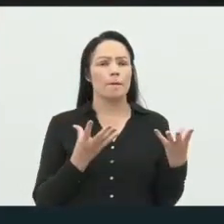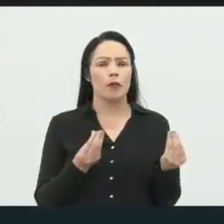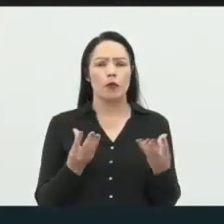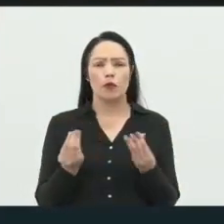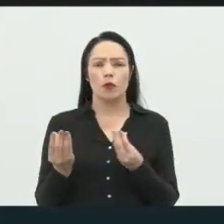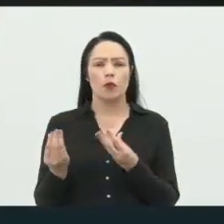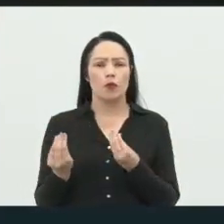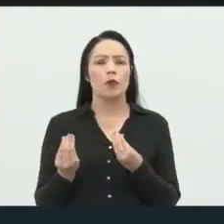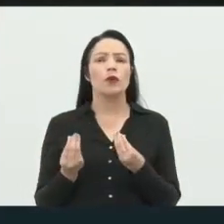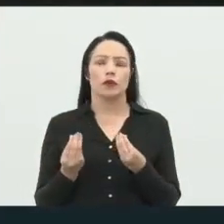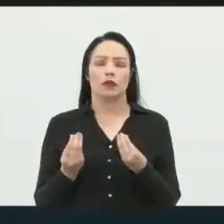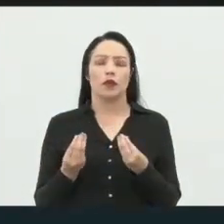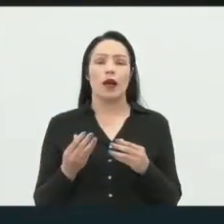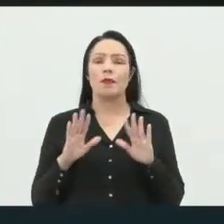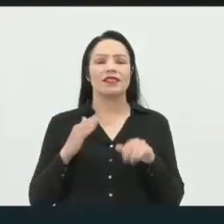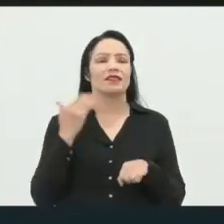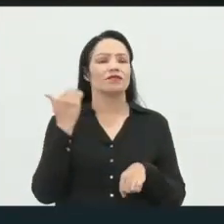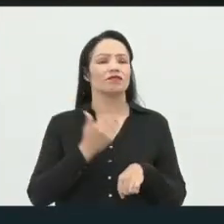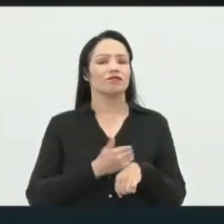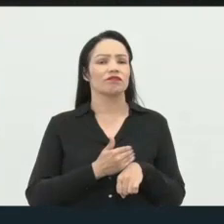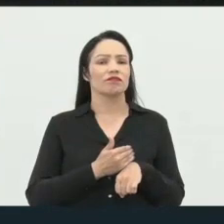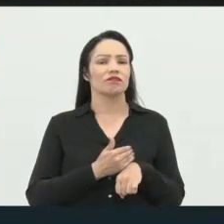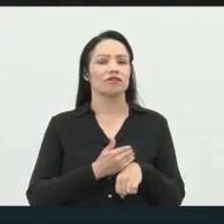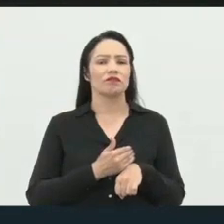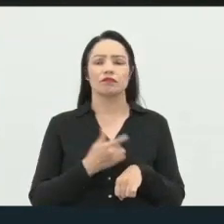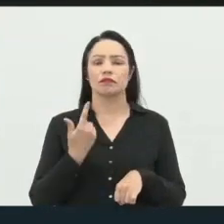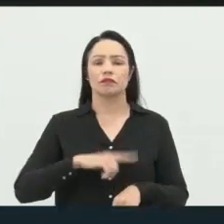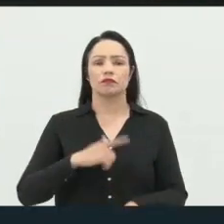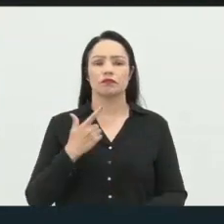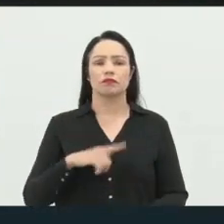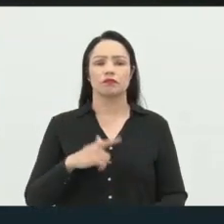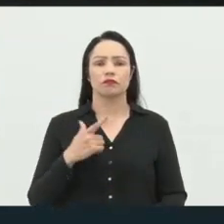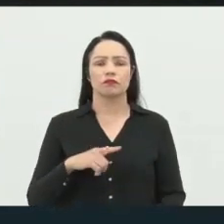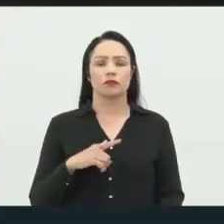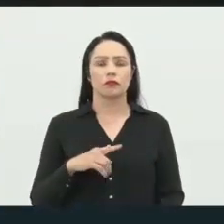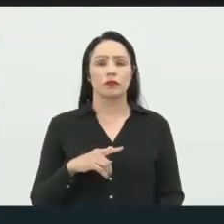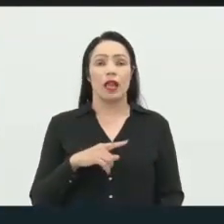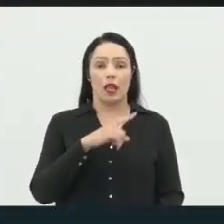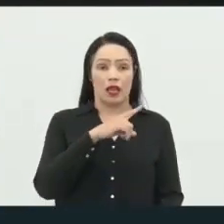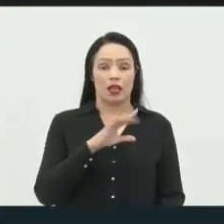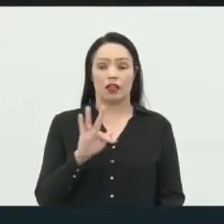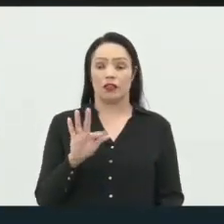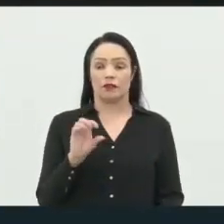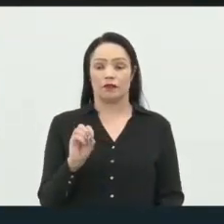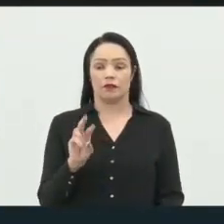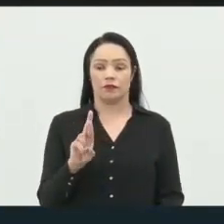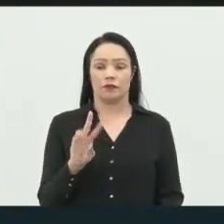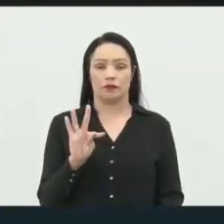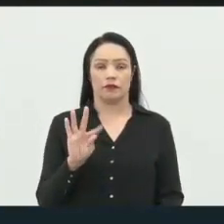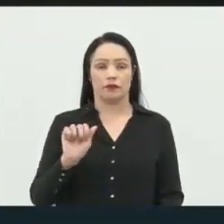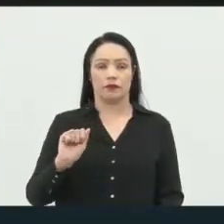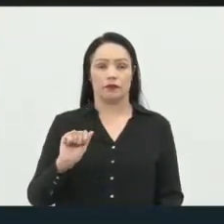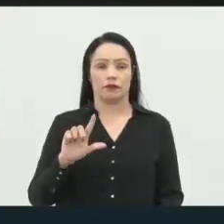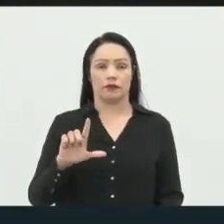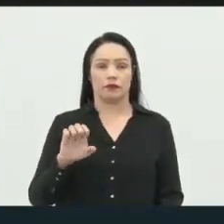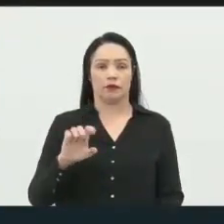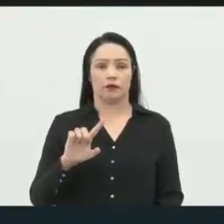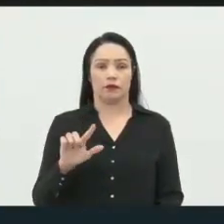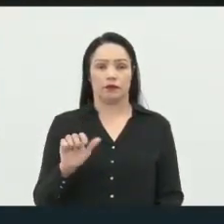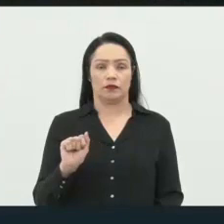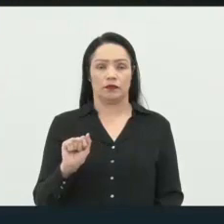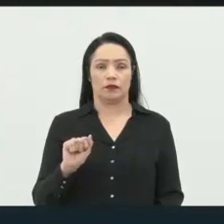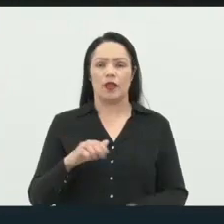não se culpe o horário um bairro como Fortaleza pessoal segundo o levantamento mais de 1.500 pessoas